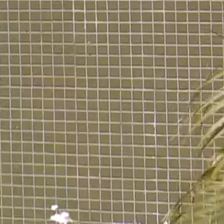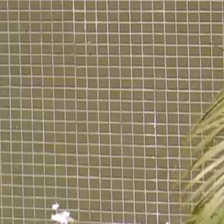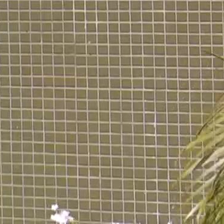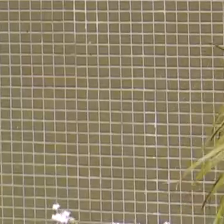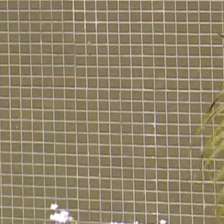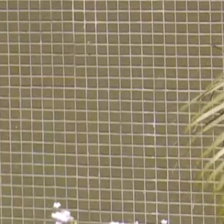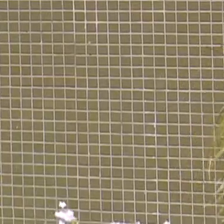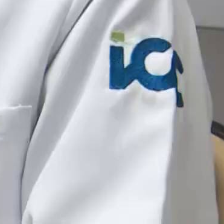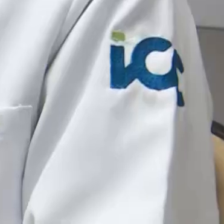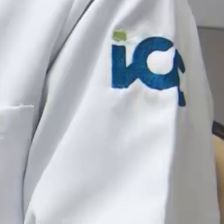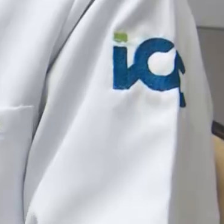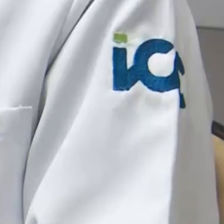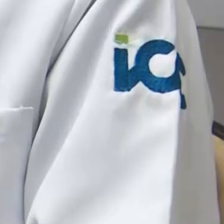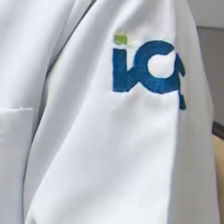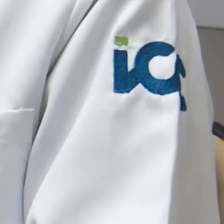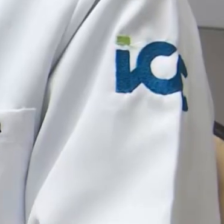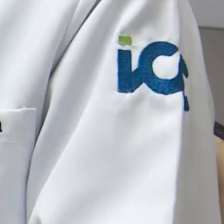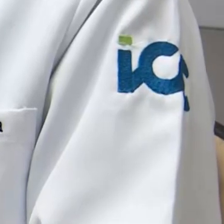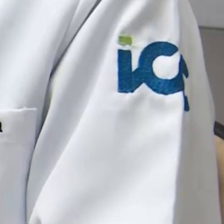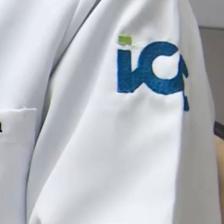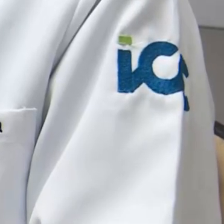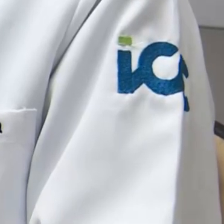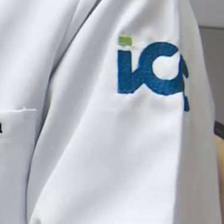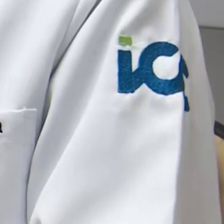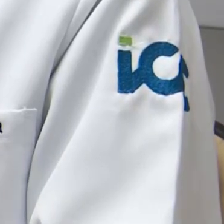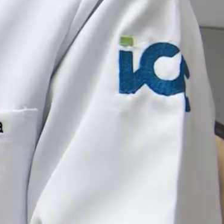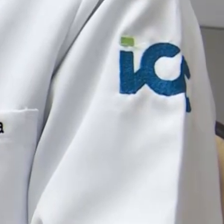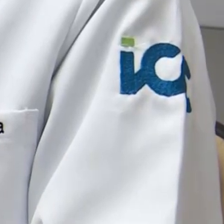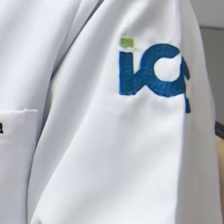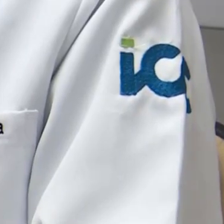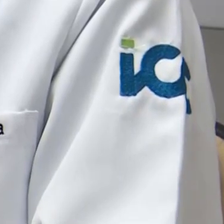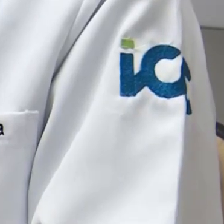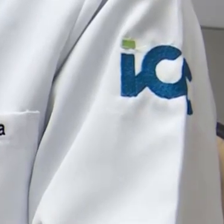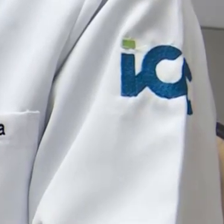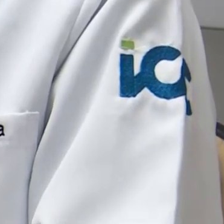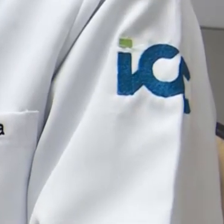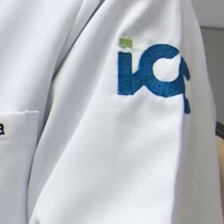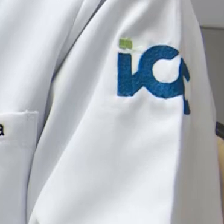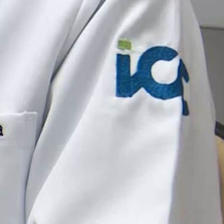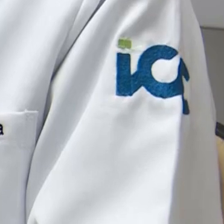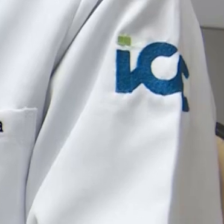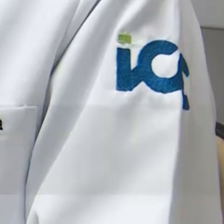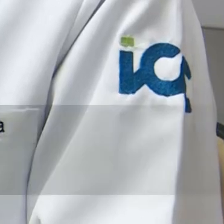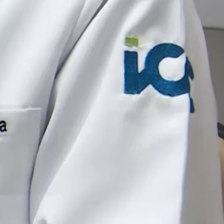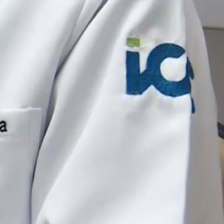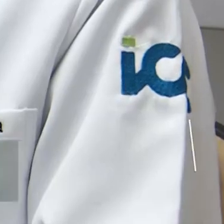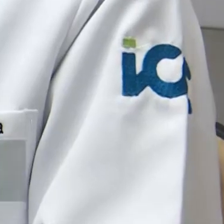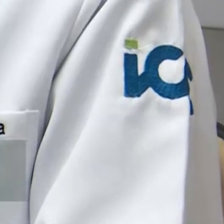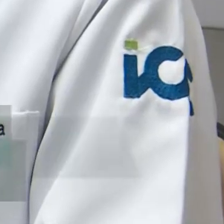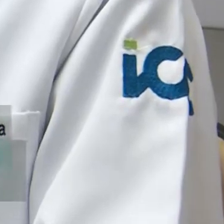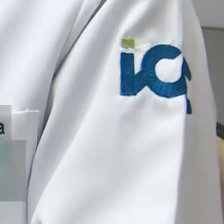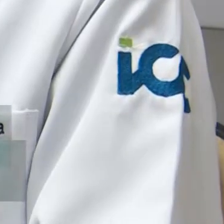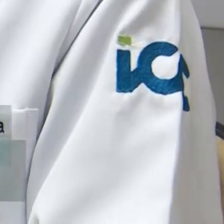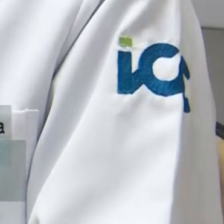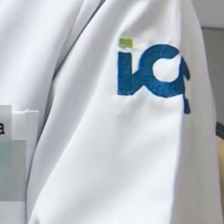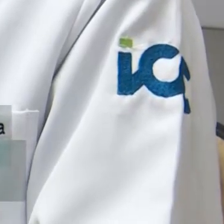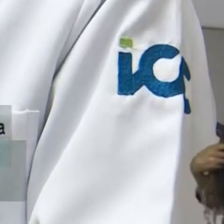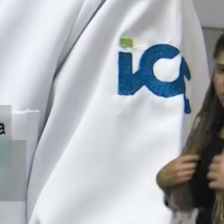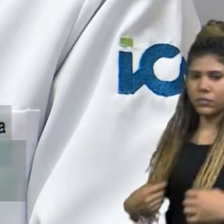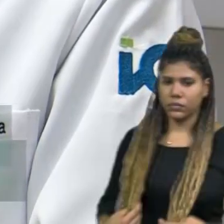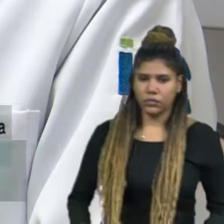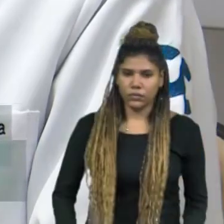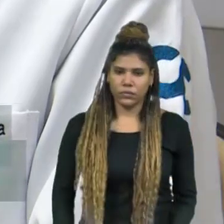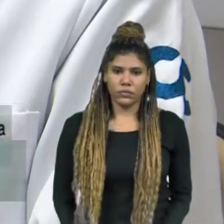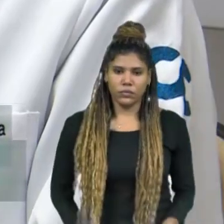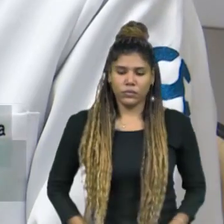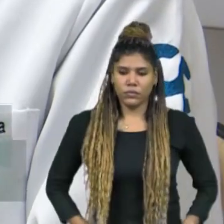de baixa escolaridade. A maior incidência é exatamente em mulheres de baixo nível socioeconômico, que não têm tanto acesso aos